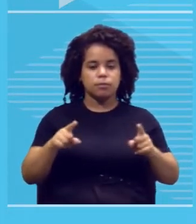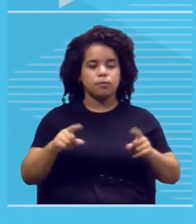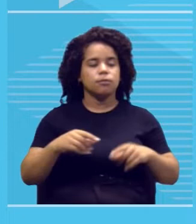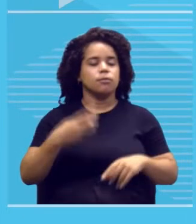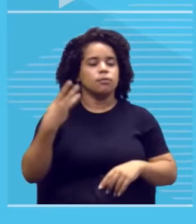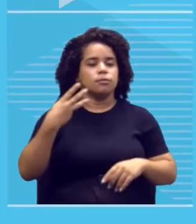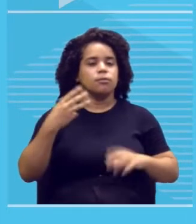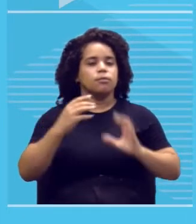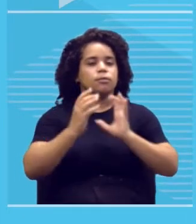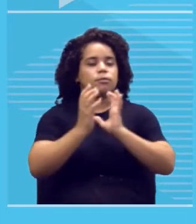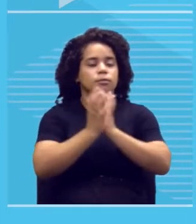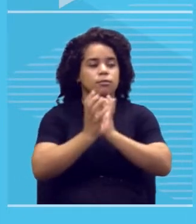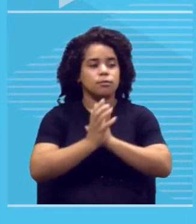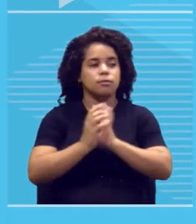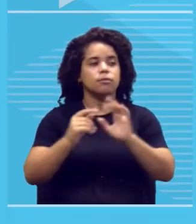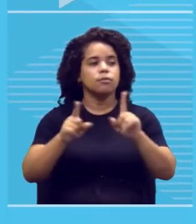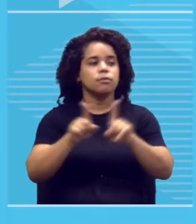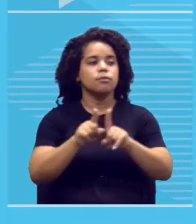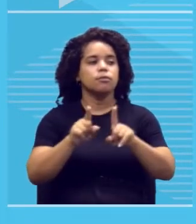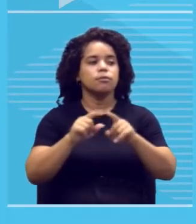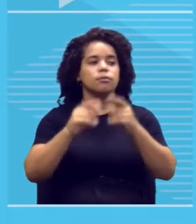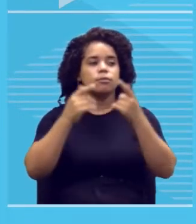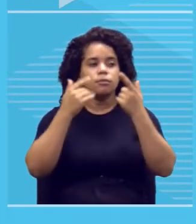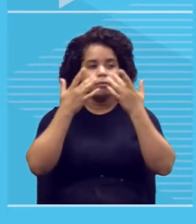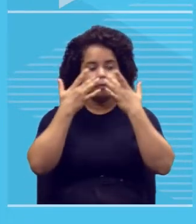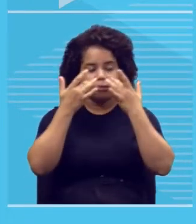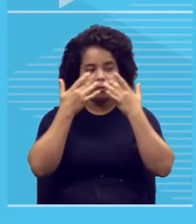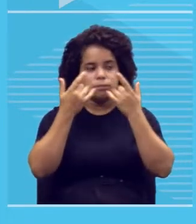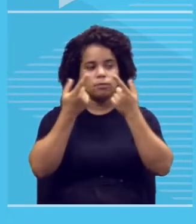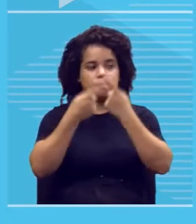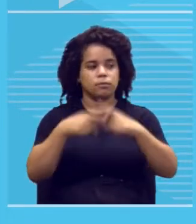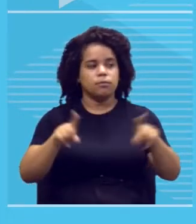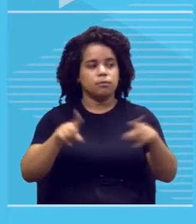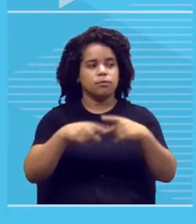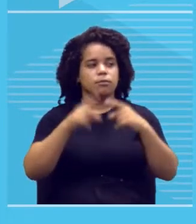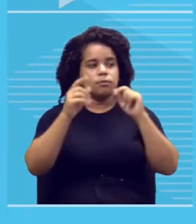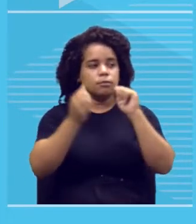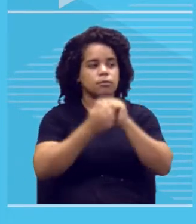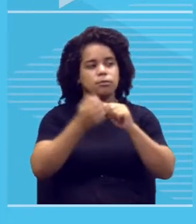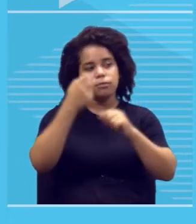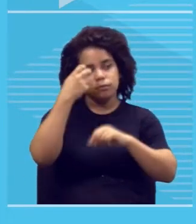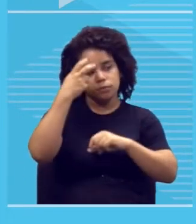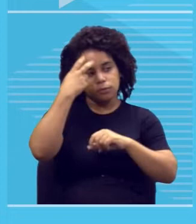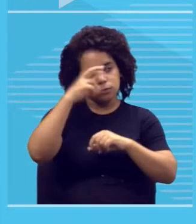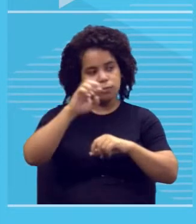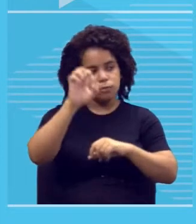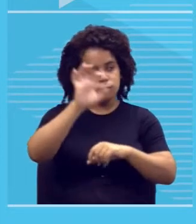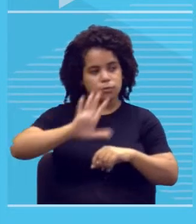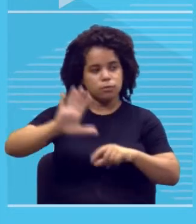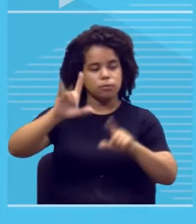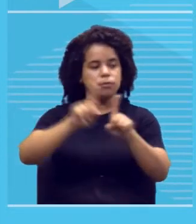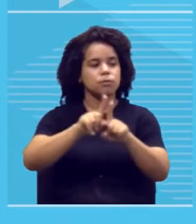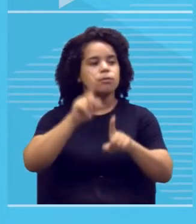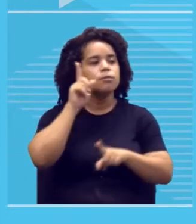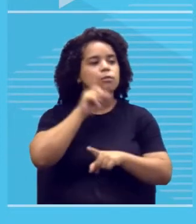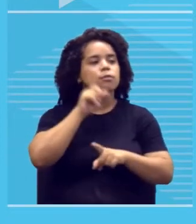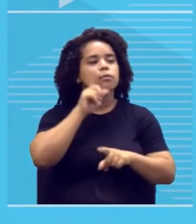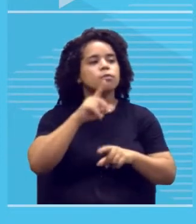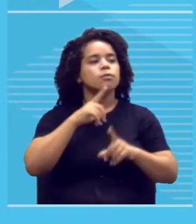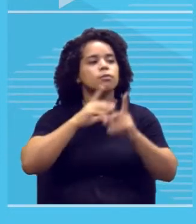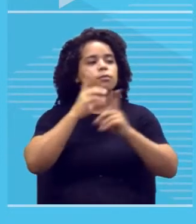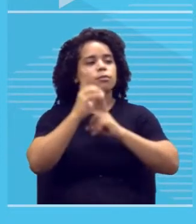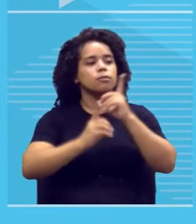as peças musicais são a junção das culturas europeia e norte-americana onde trabalhavam didatismo